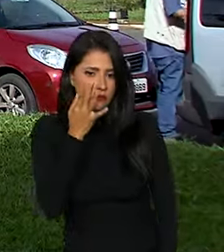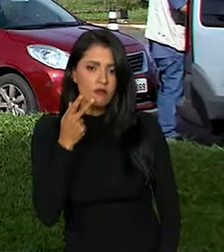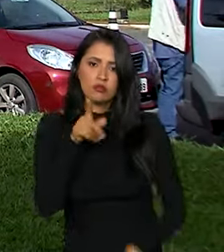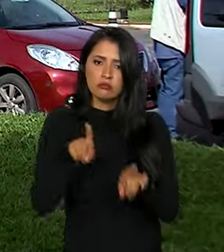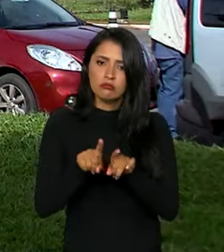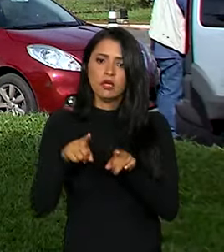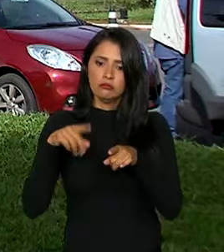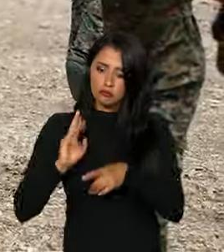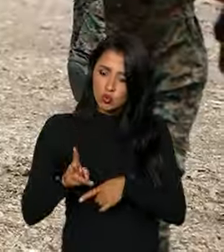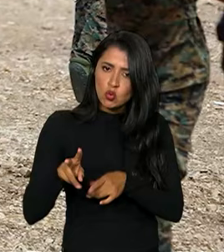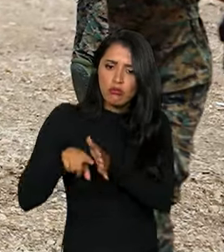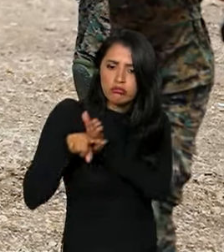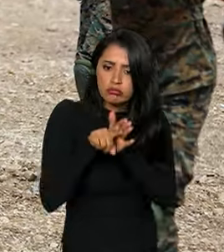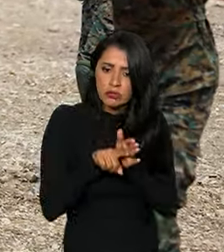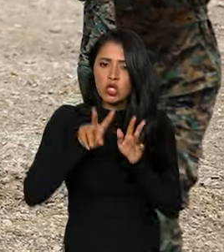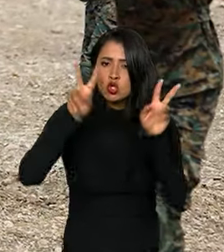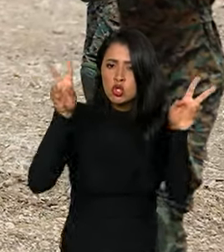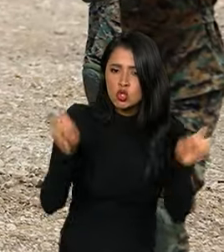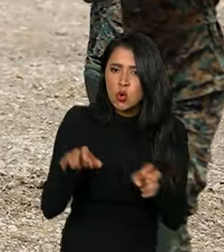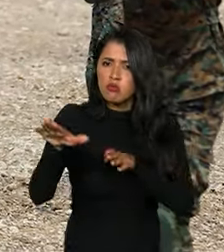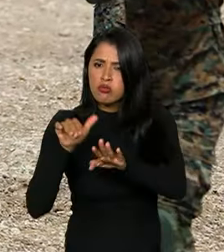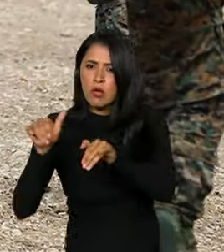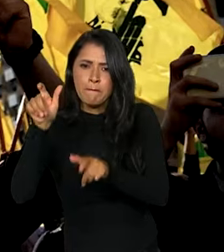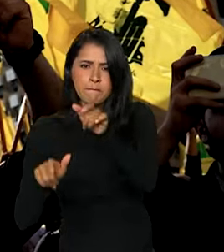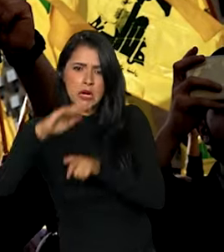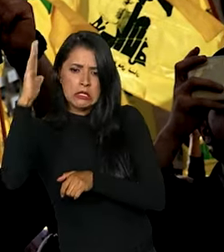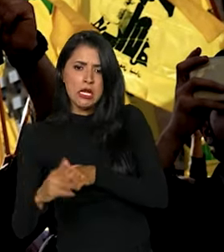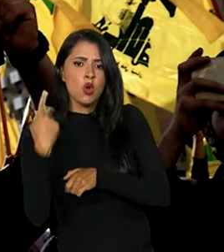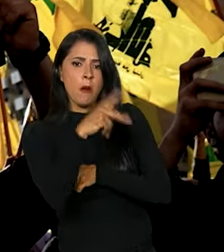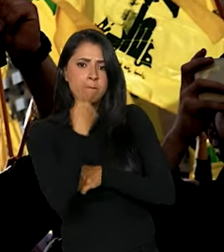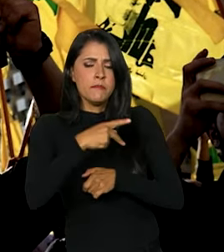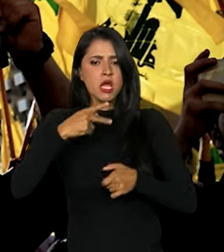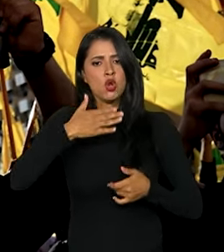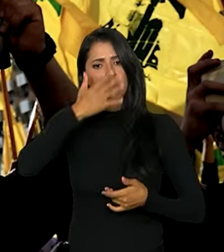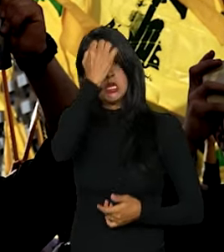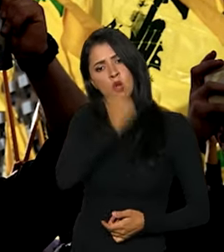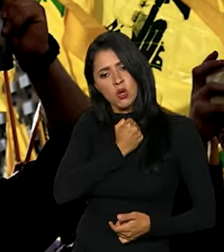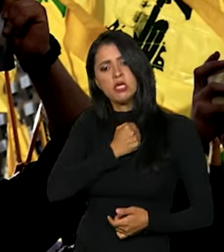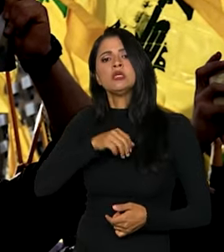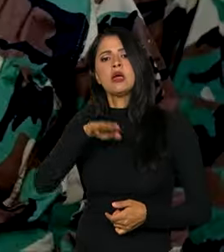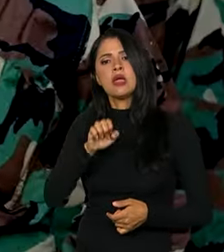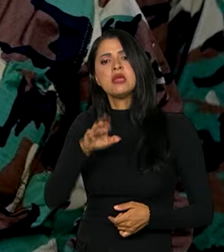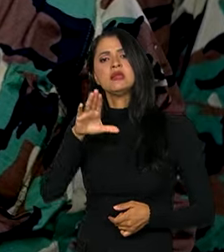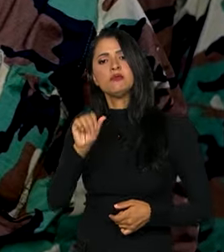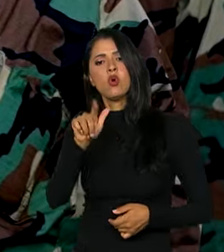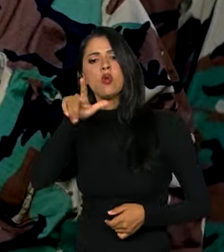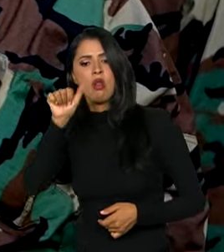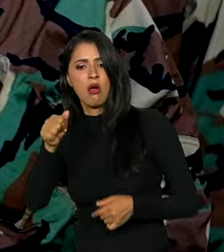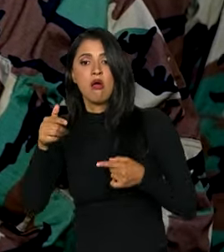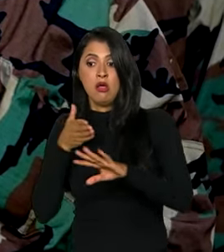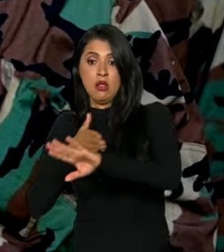continuidade das investigações sobre o suposto recrutamento de brasileiros pela organização terrorista Hezbollah, atualmente envolvida na guerra